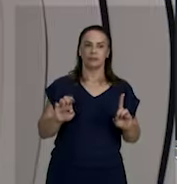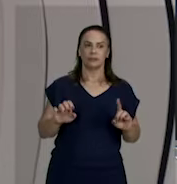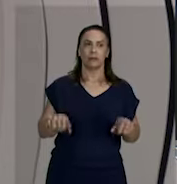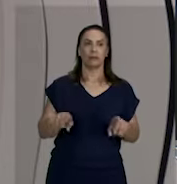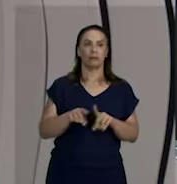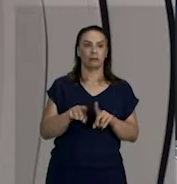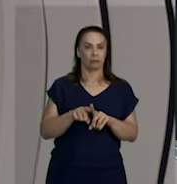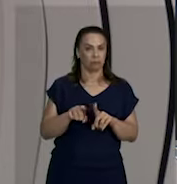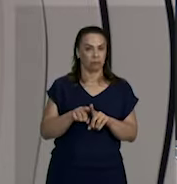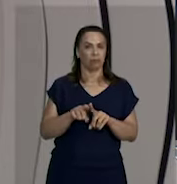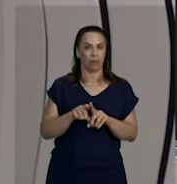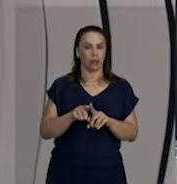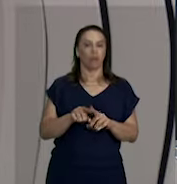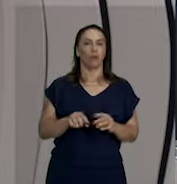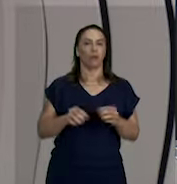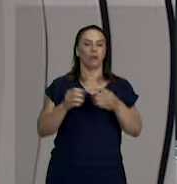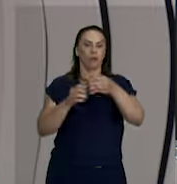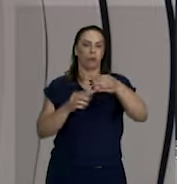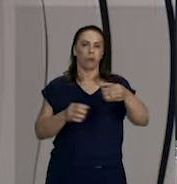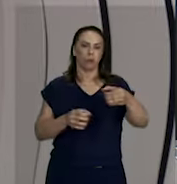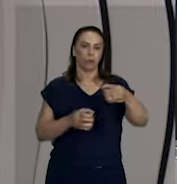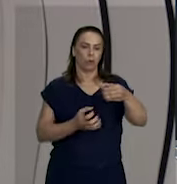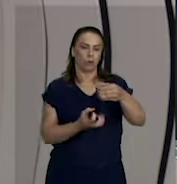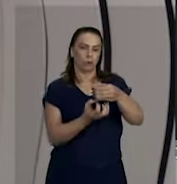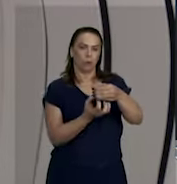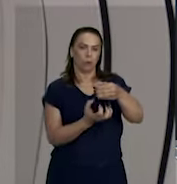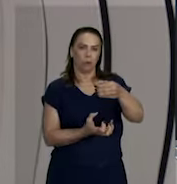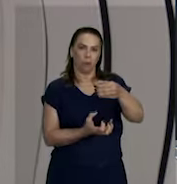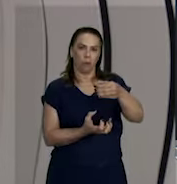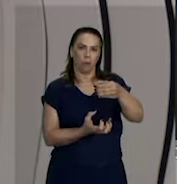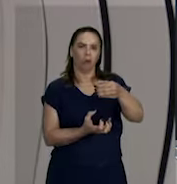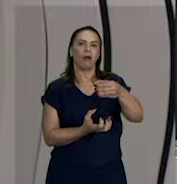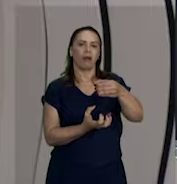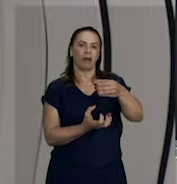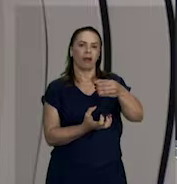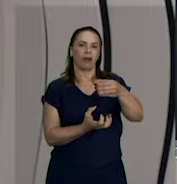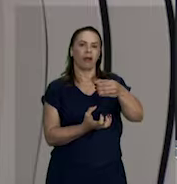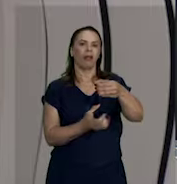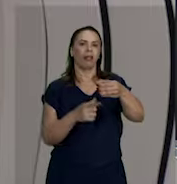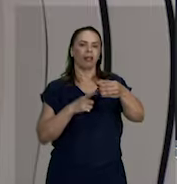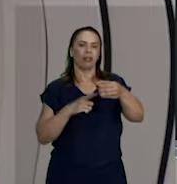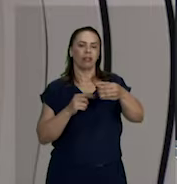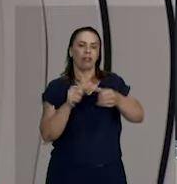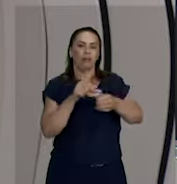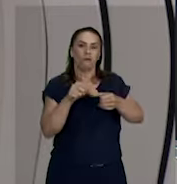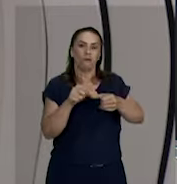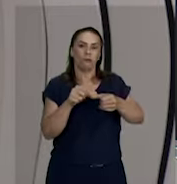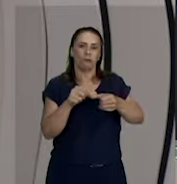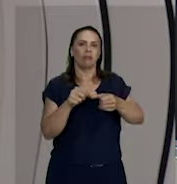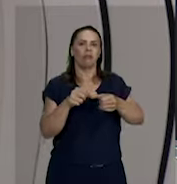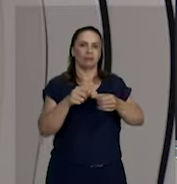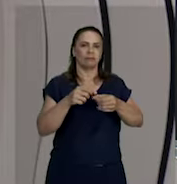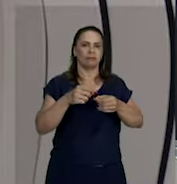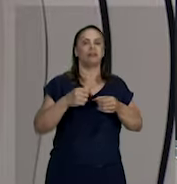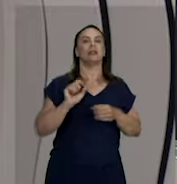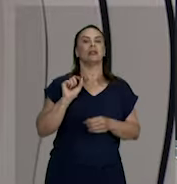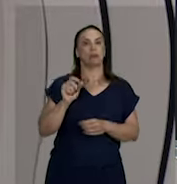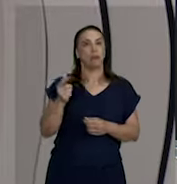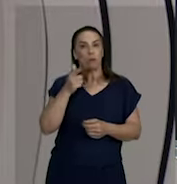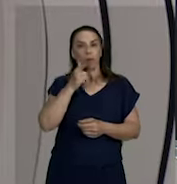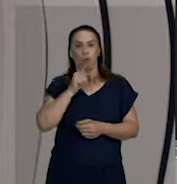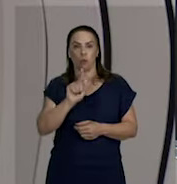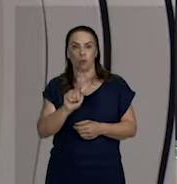desse balão, unindo ela até o brônquio aqui para exemplificar. E para ficar presa